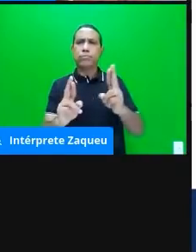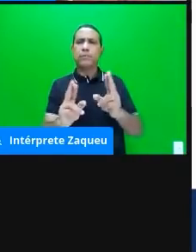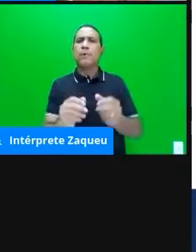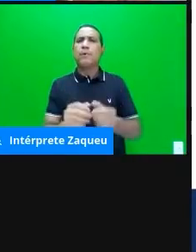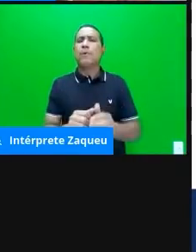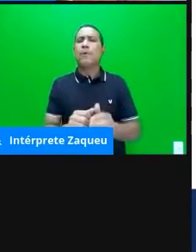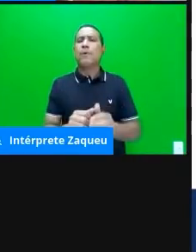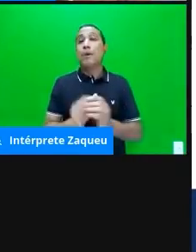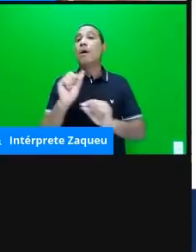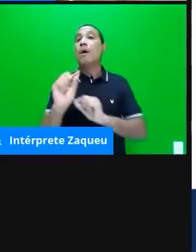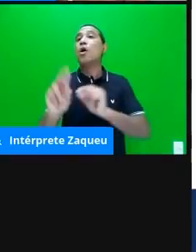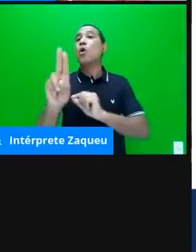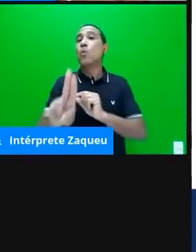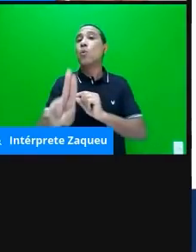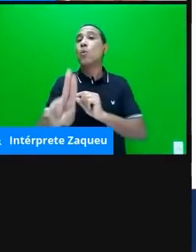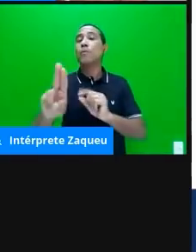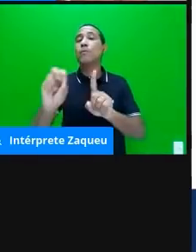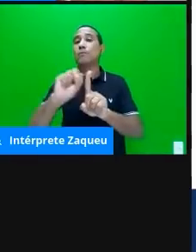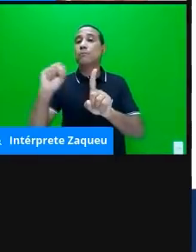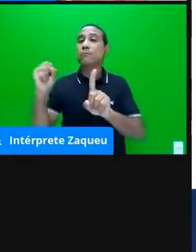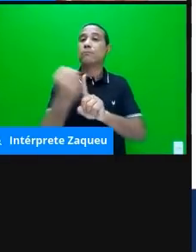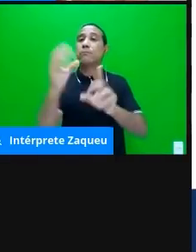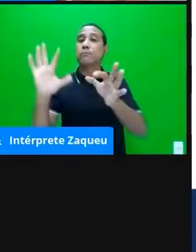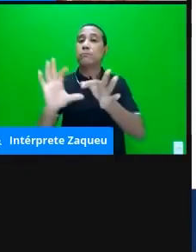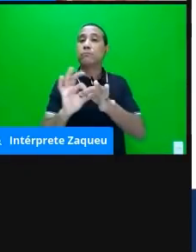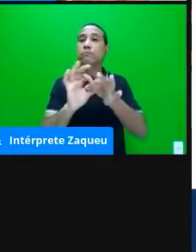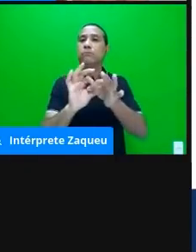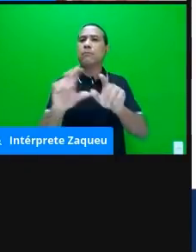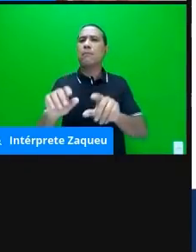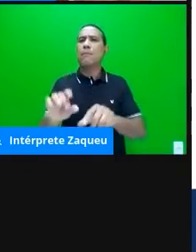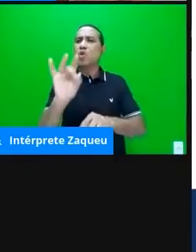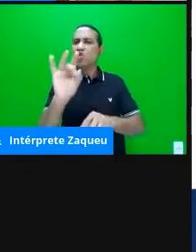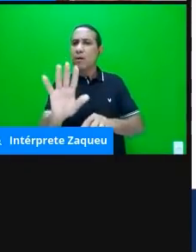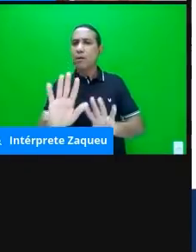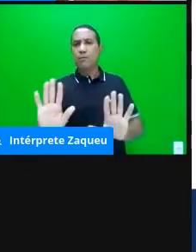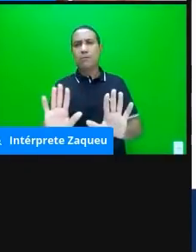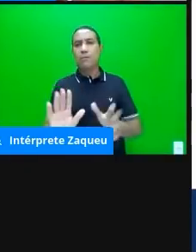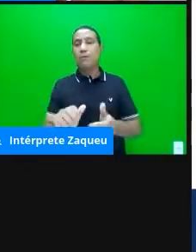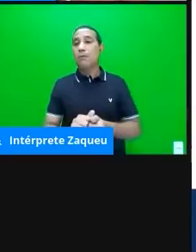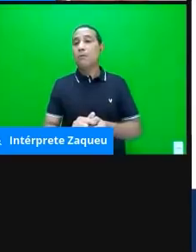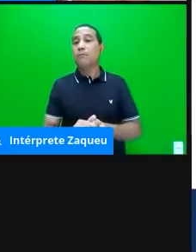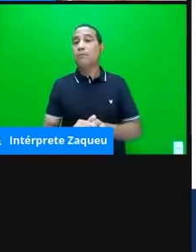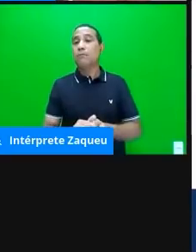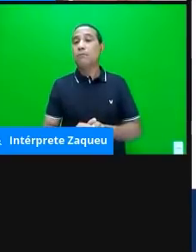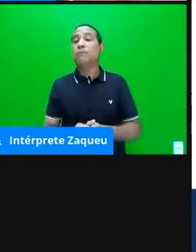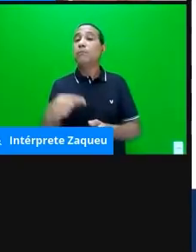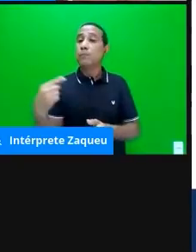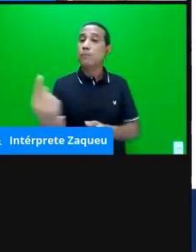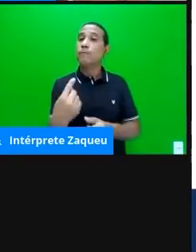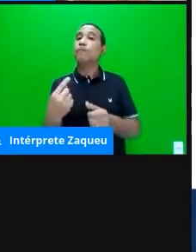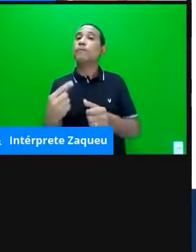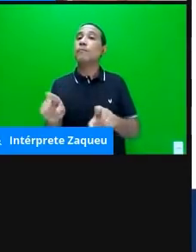no contexto social. Mas não é somente esses fatores. nós vimos cada